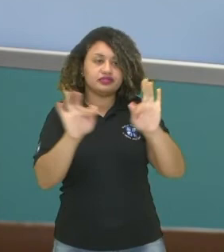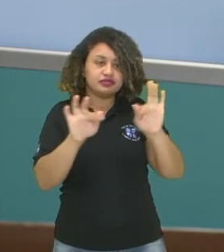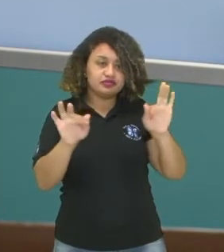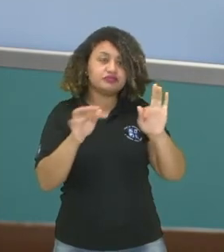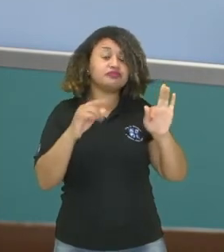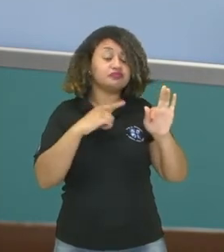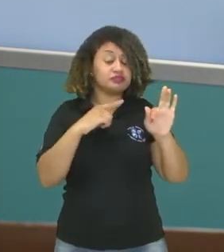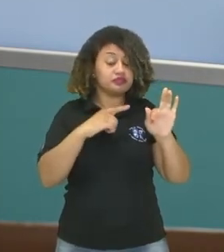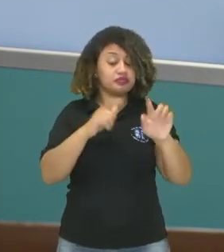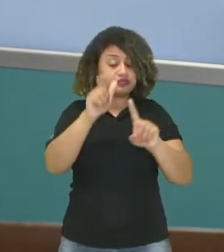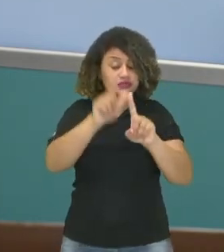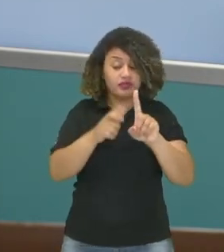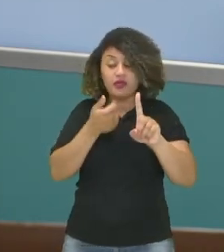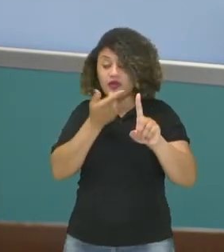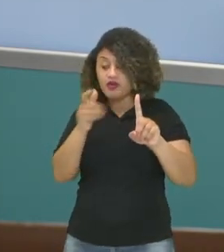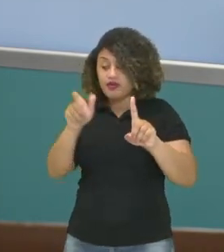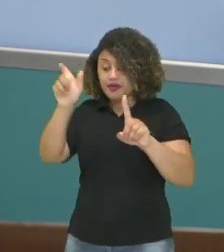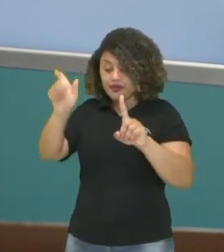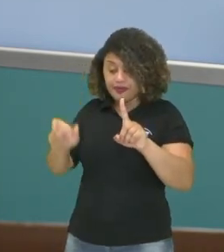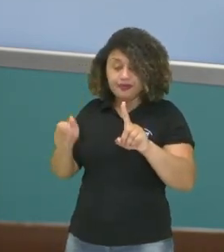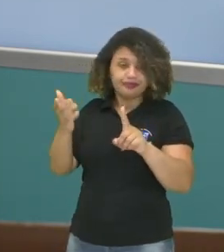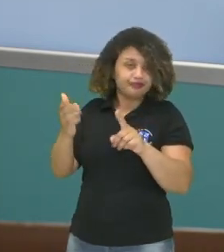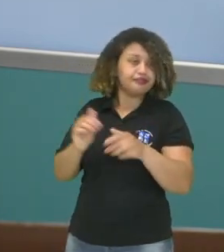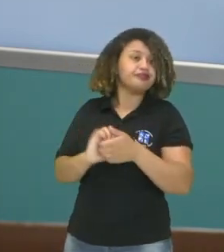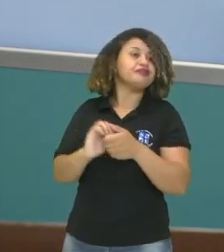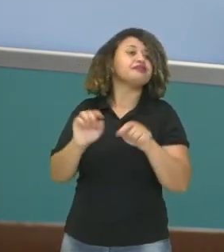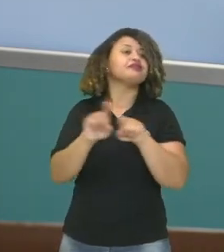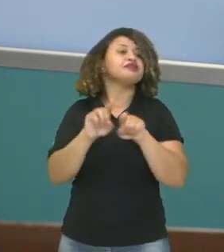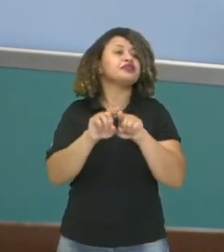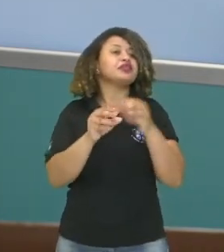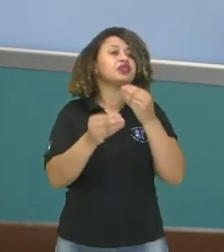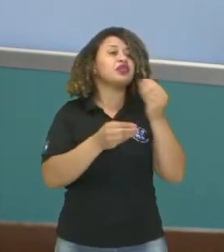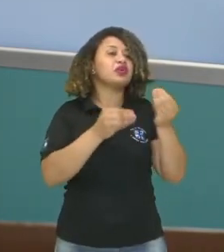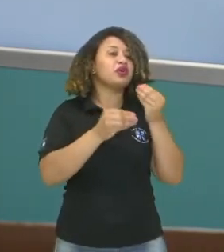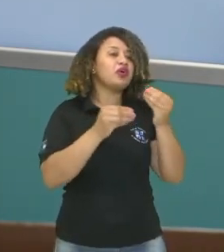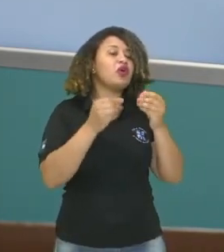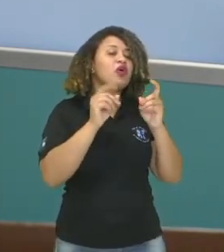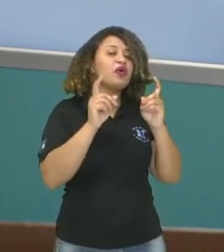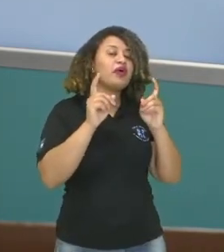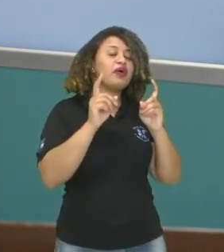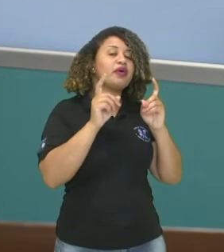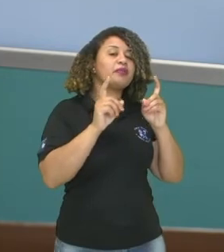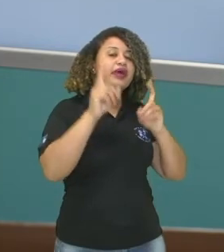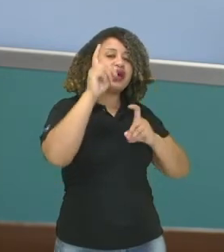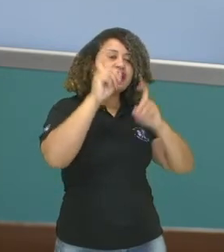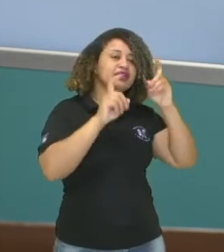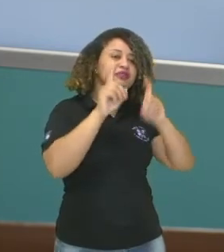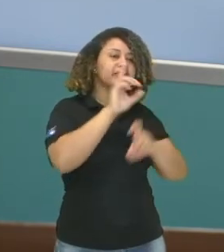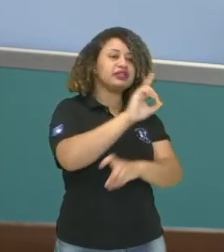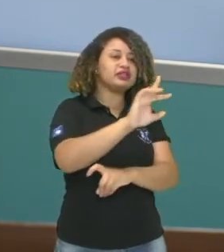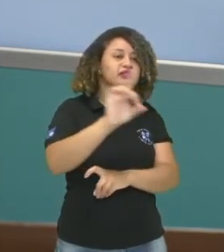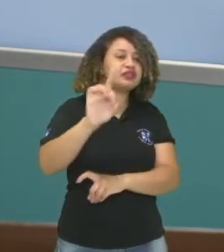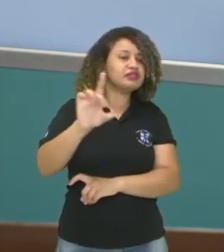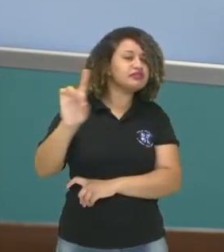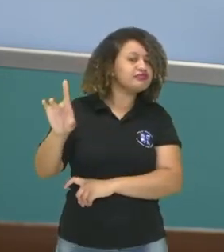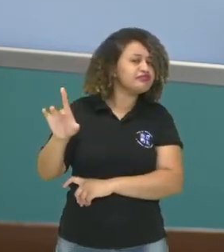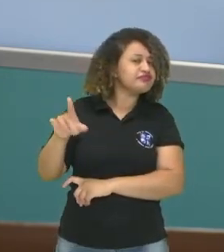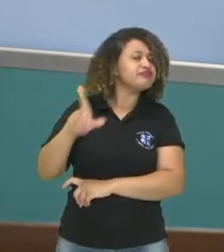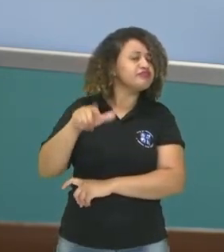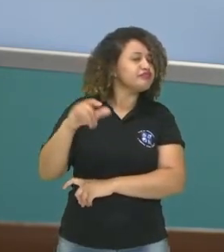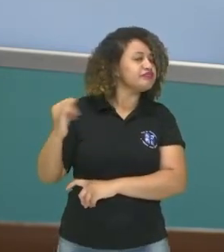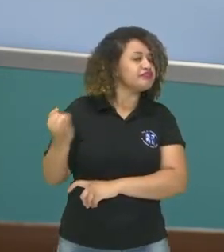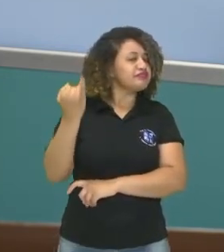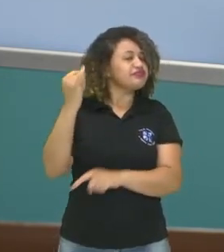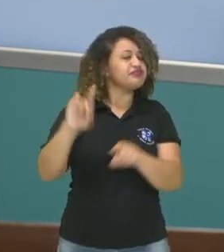a outra personagem? E também, como está a fisionomia, a expressão facial de cada um? Isso conta muito